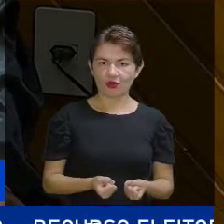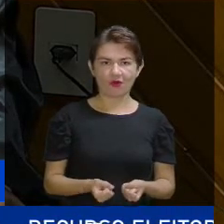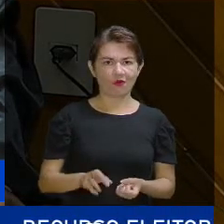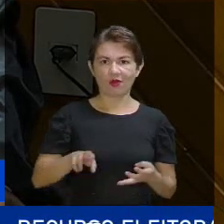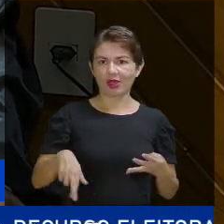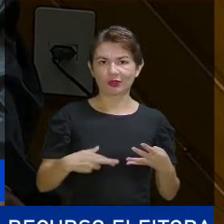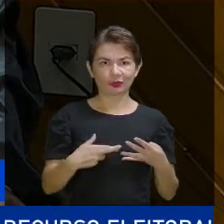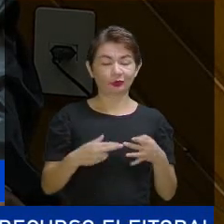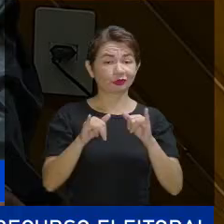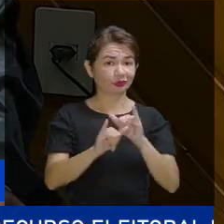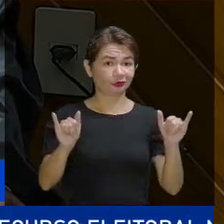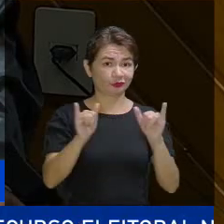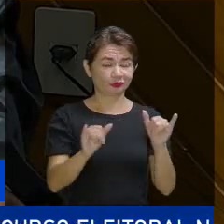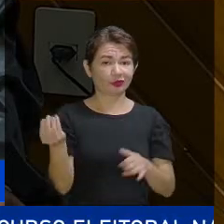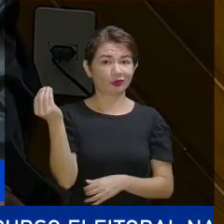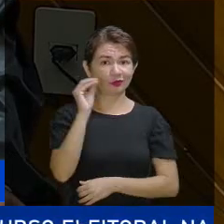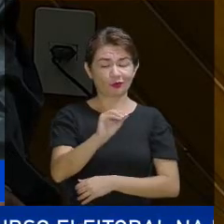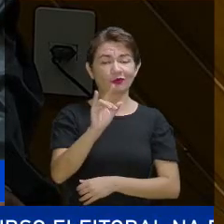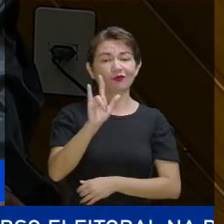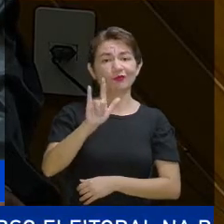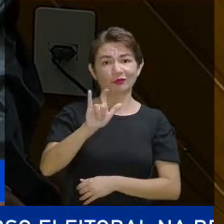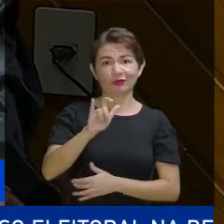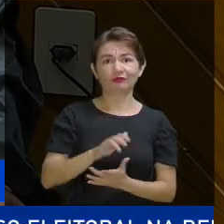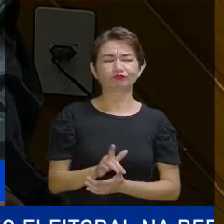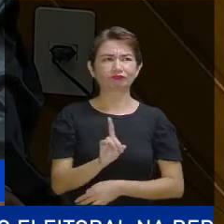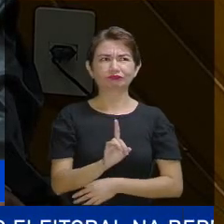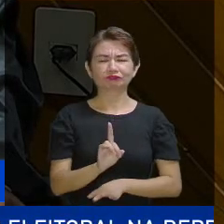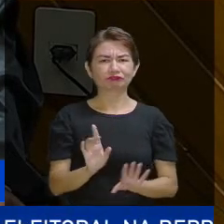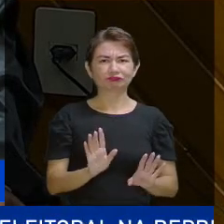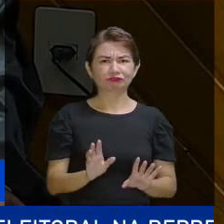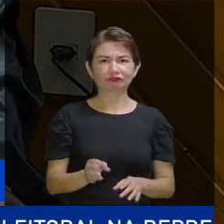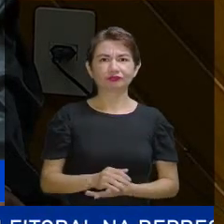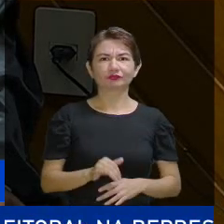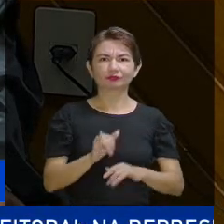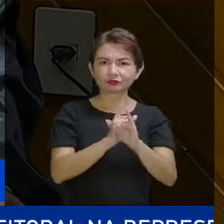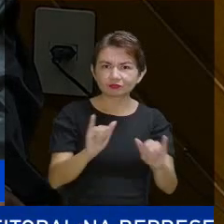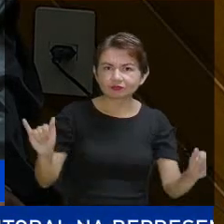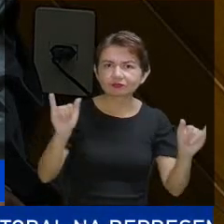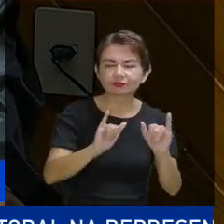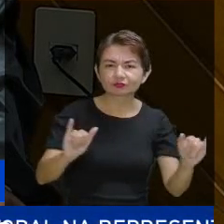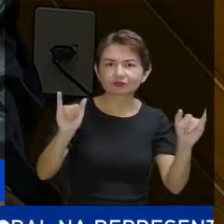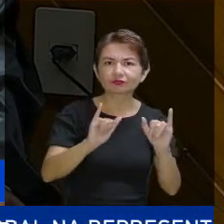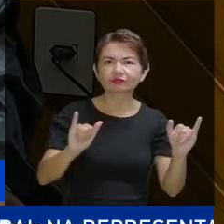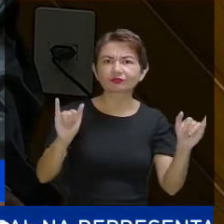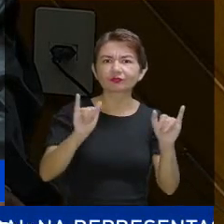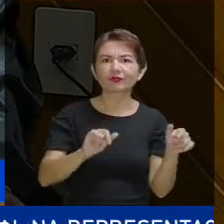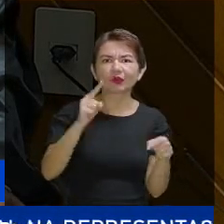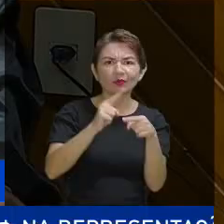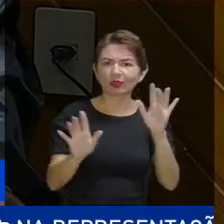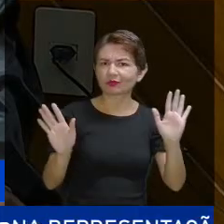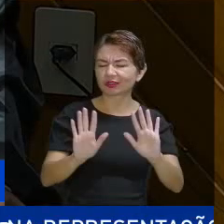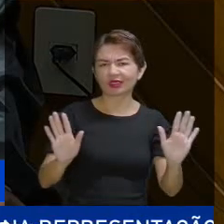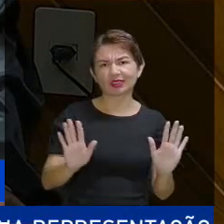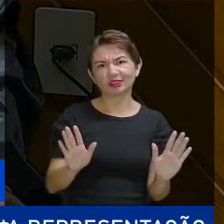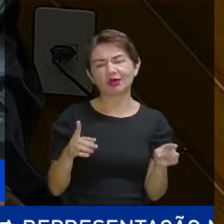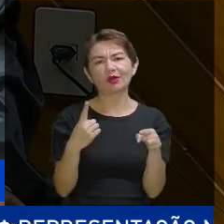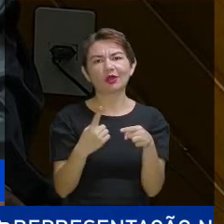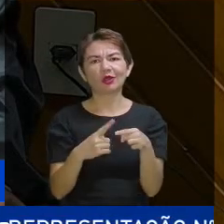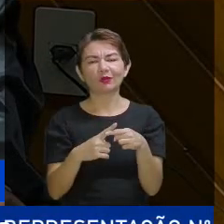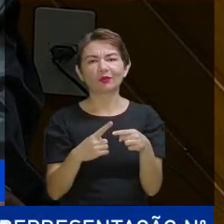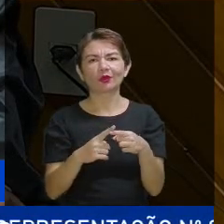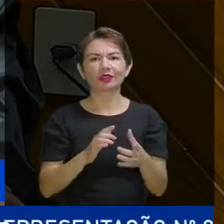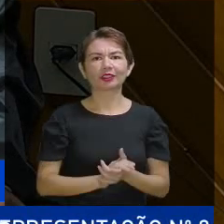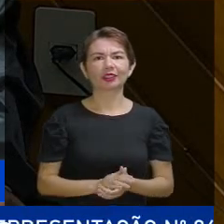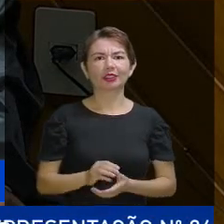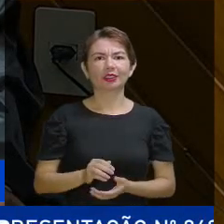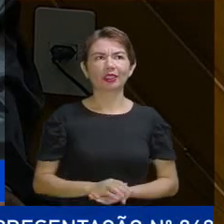que a divulgação em perfil privado não configura publicidade institucional vedada, na representação, número do processo